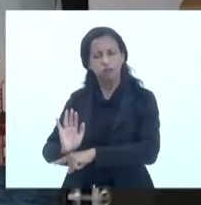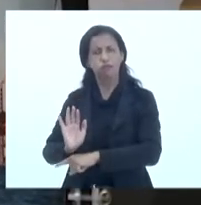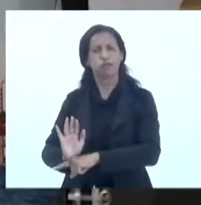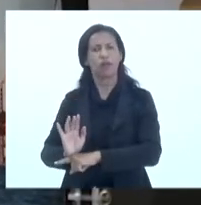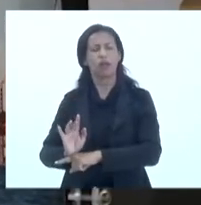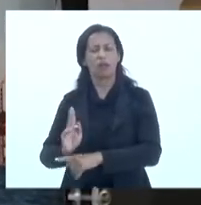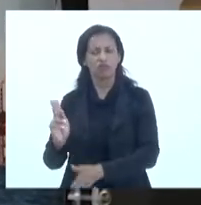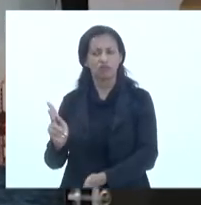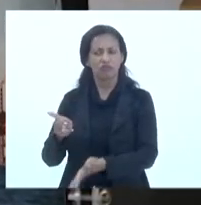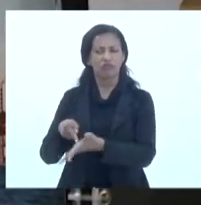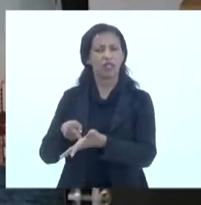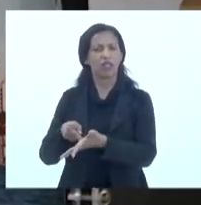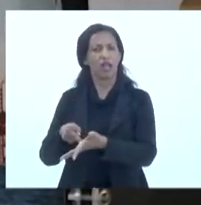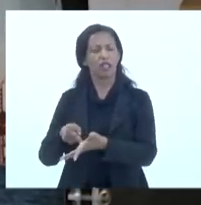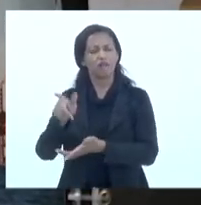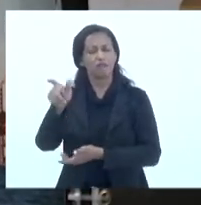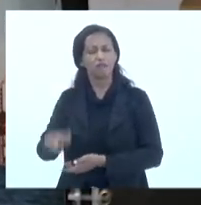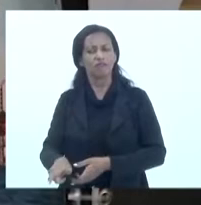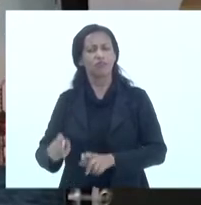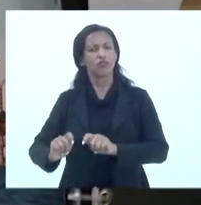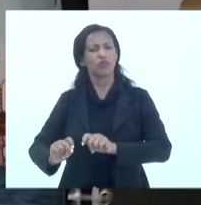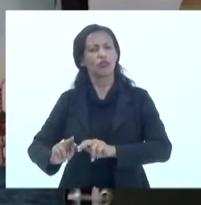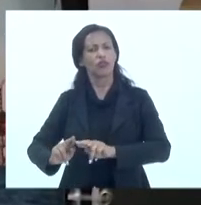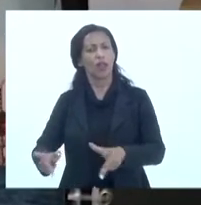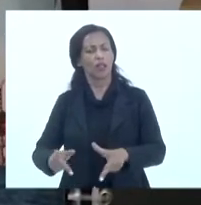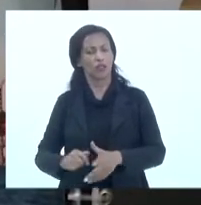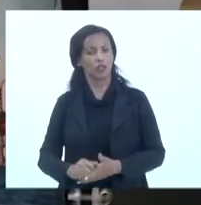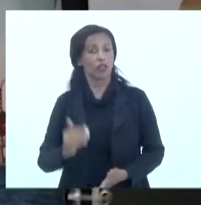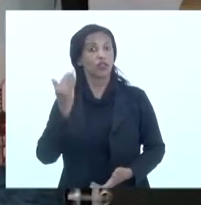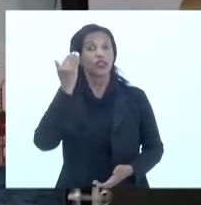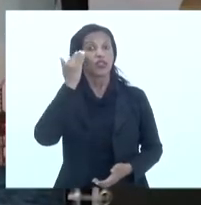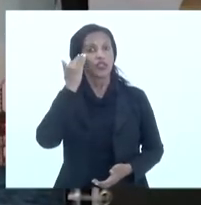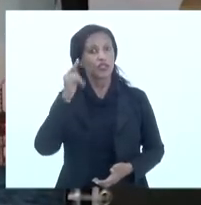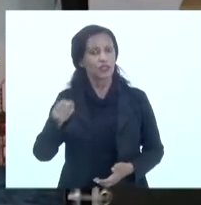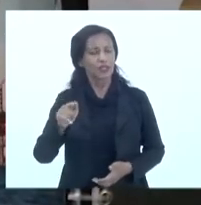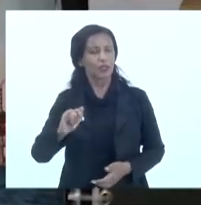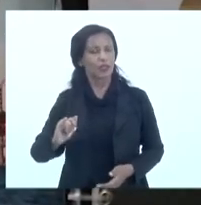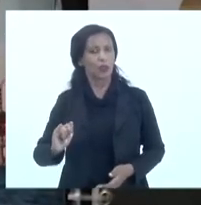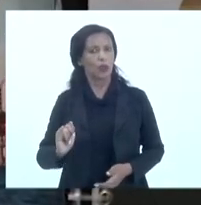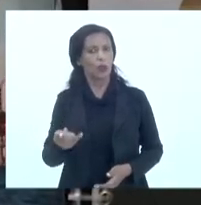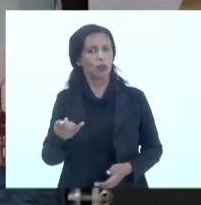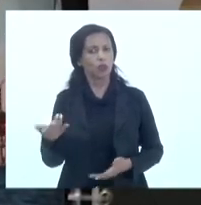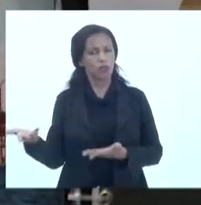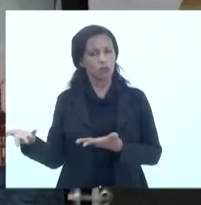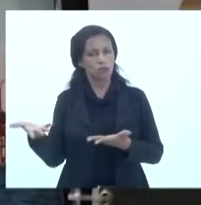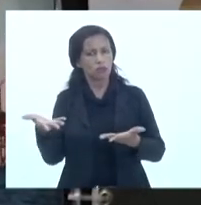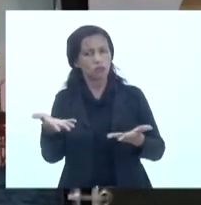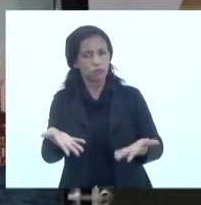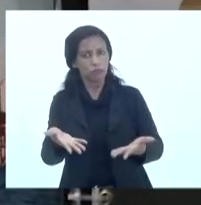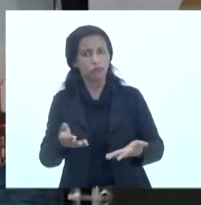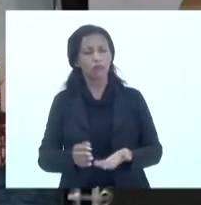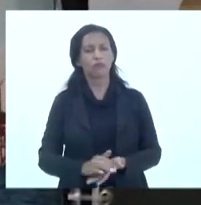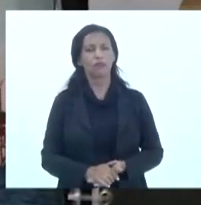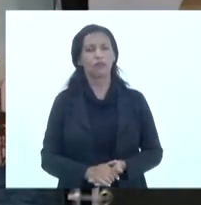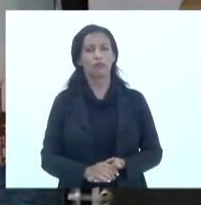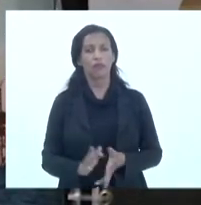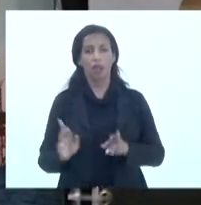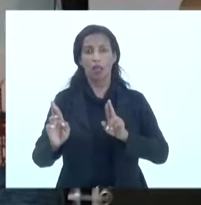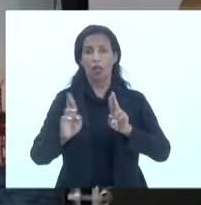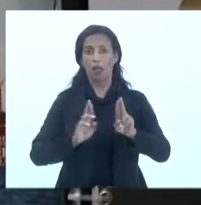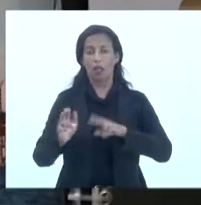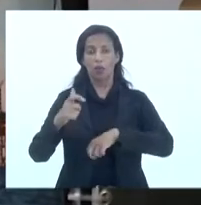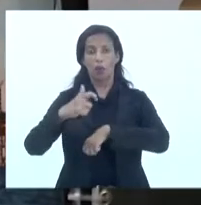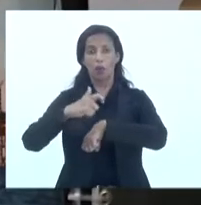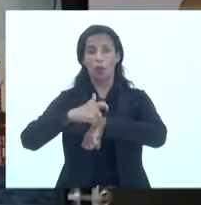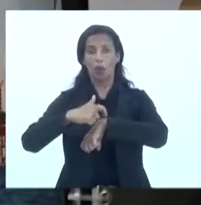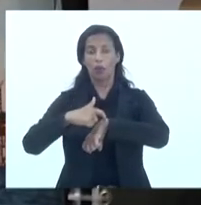gente, de fato, faça diferente. A gente entende que essa janela que você bem colocou, relativa ao